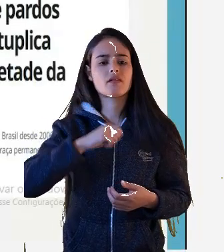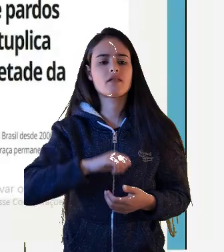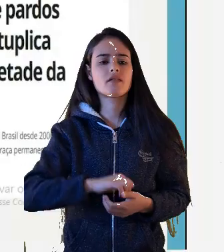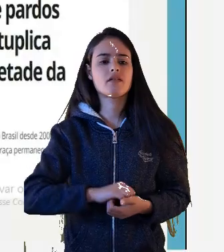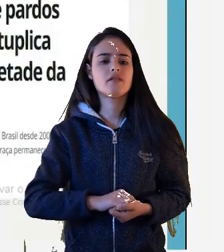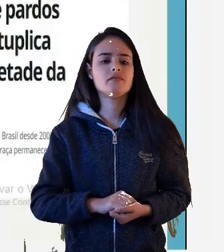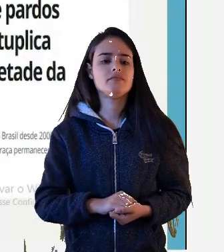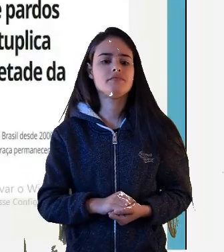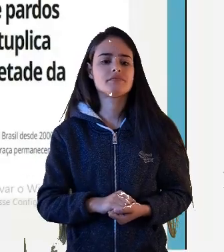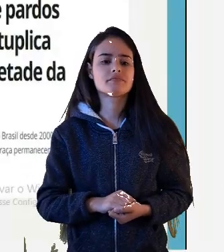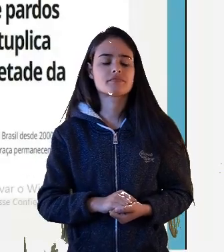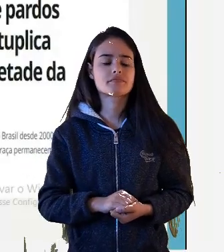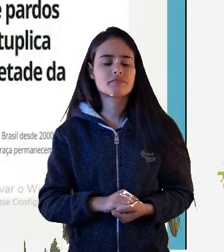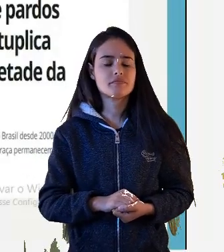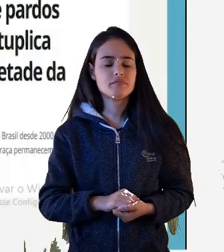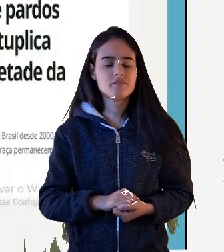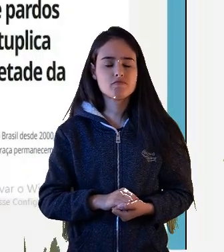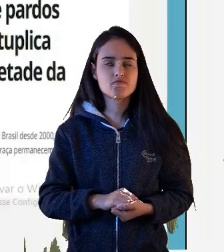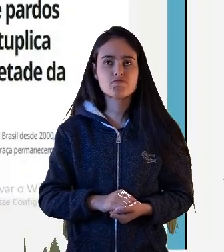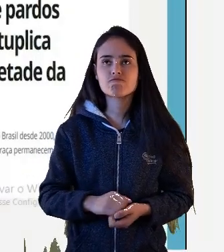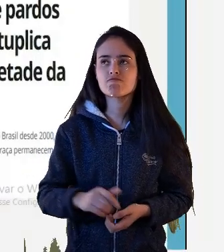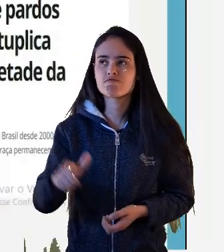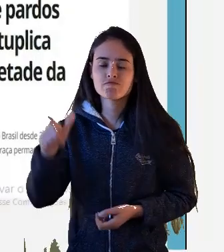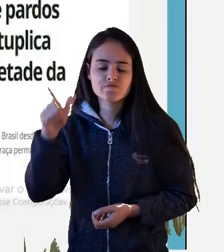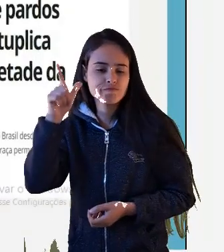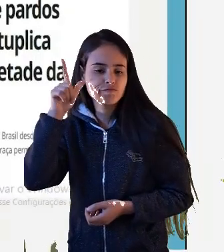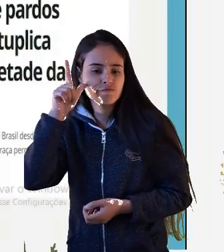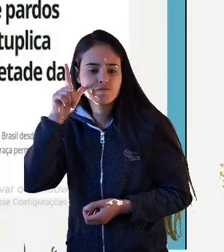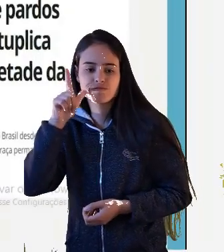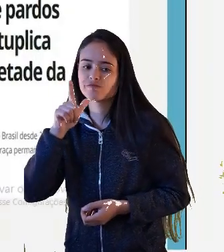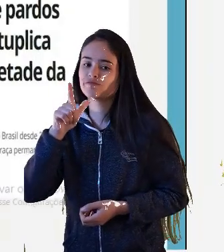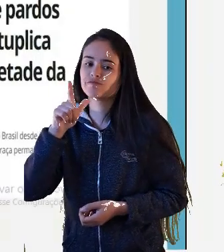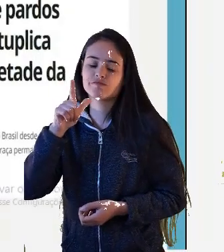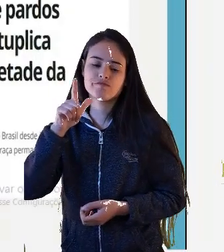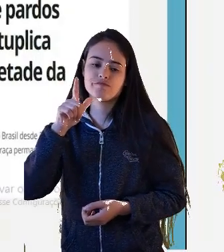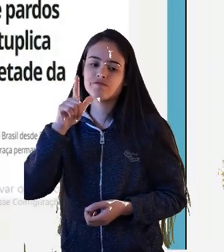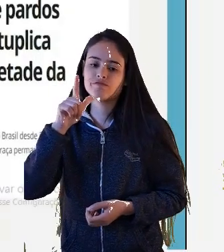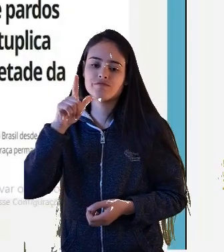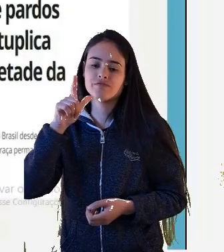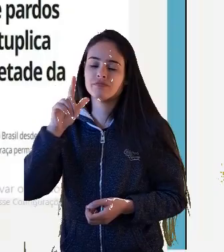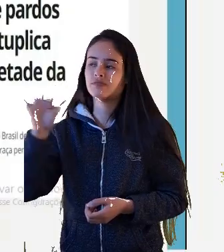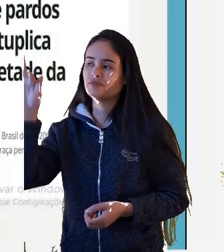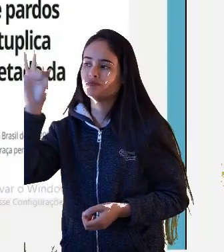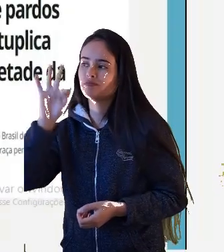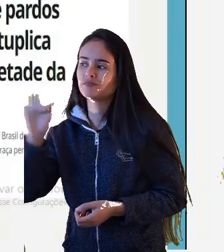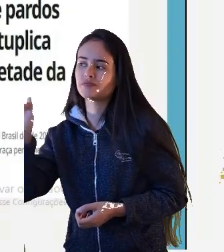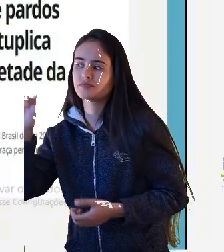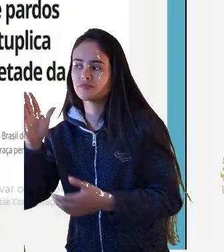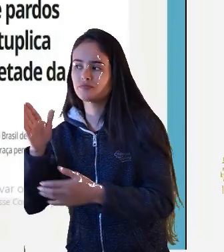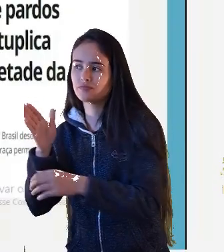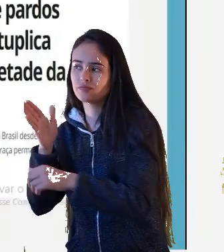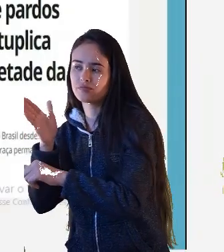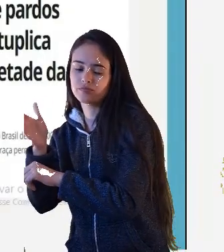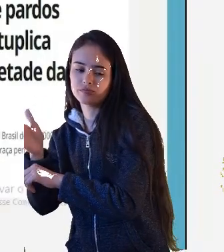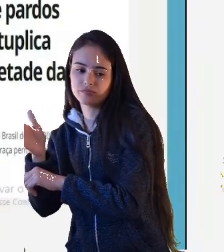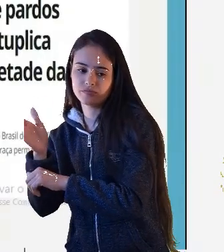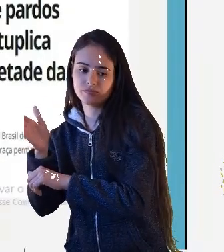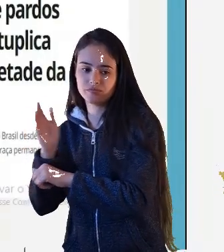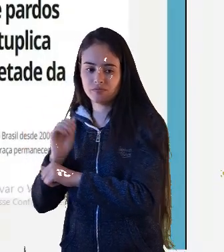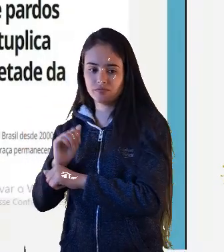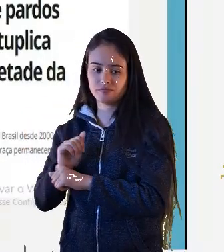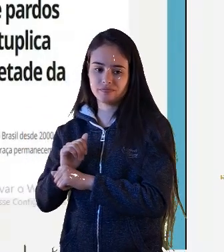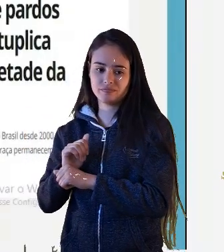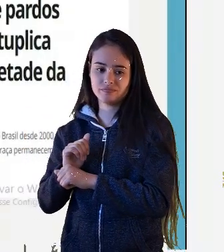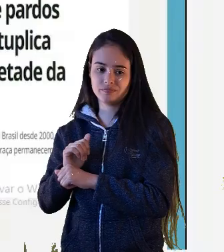segue metade da de brancos. Aí vem a má notícia, né? Olha só, gente, como que estava tão ruim, né? Mesmo